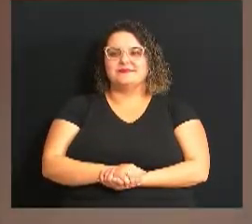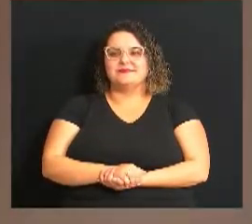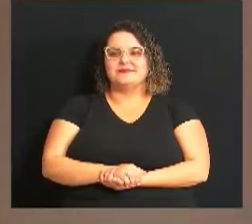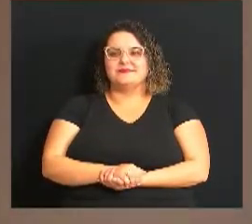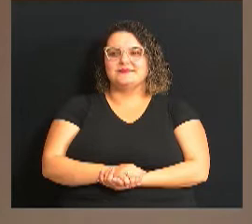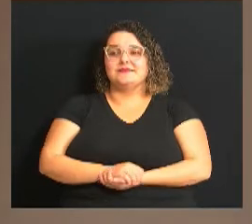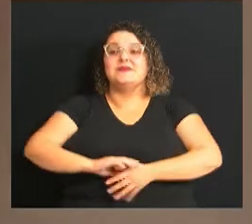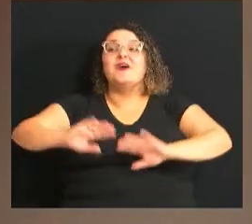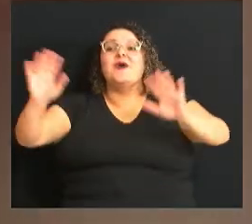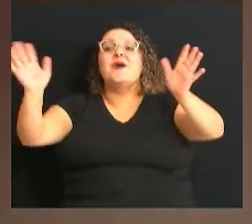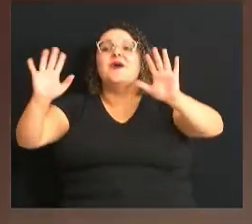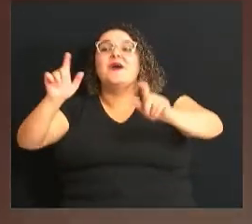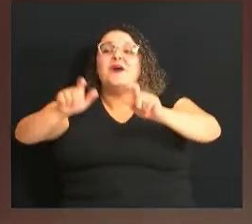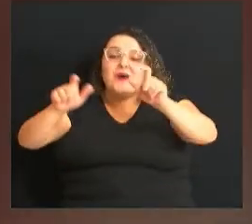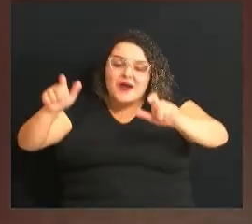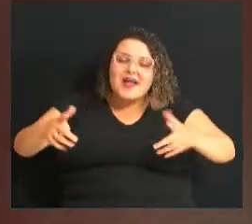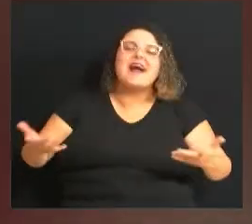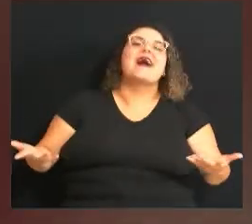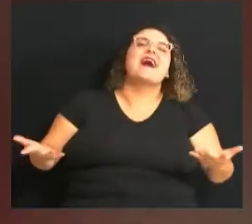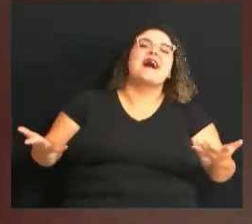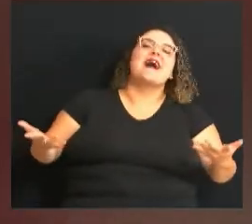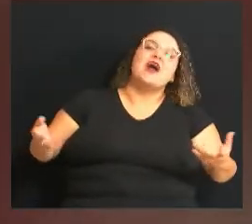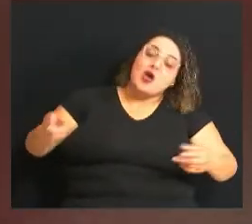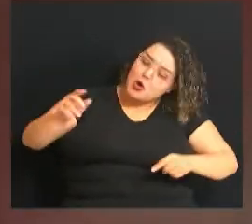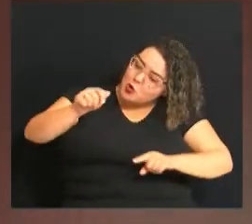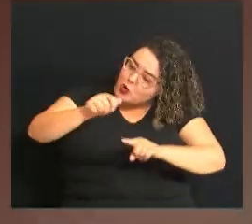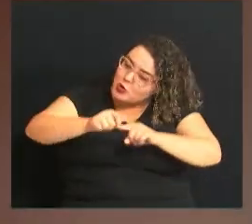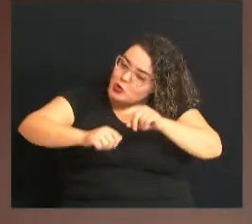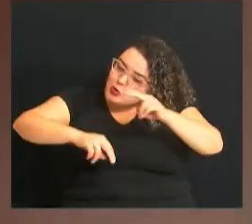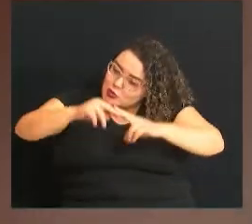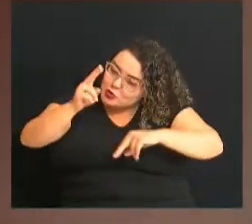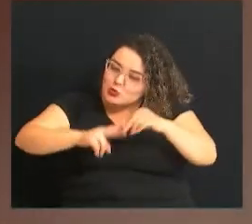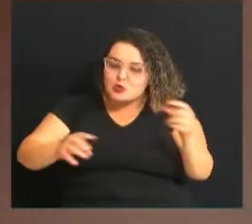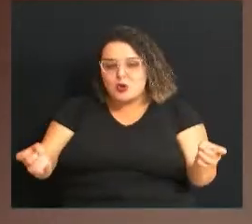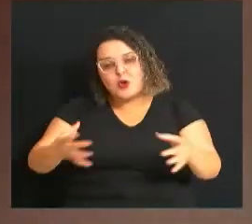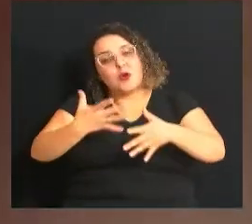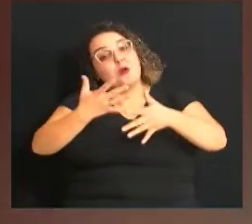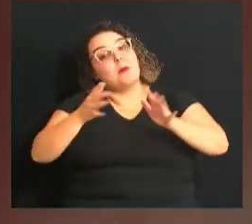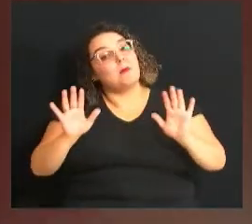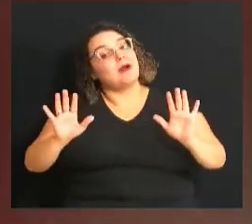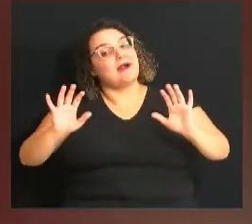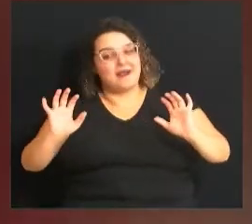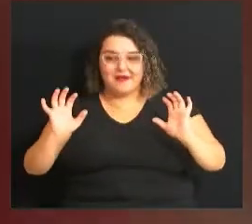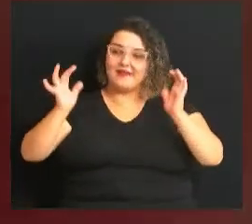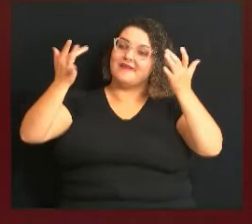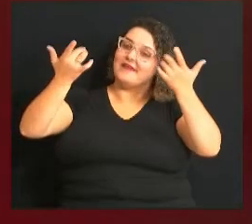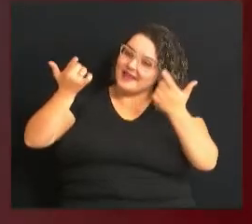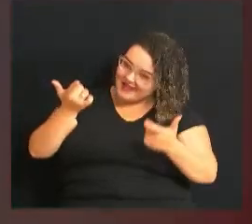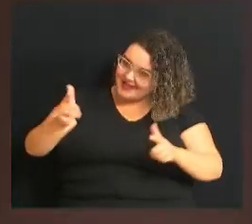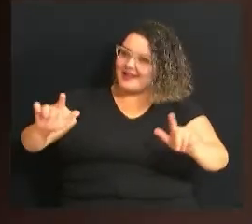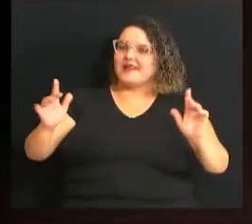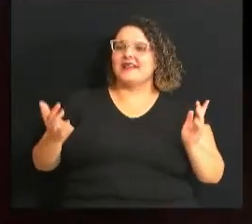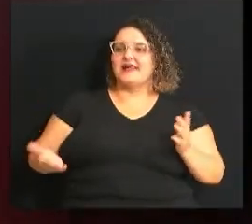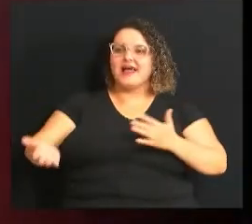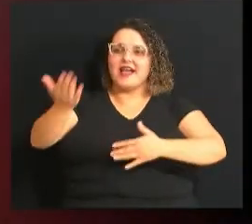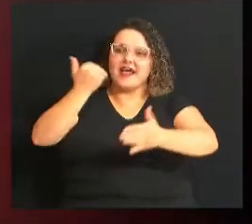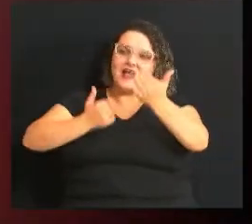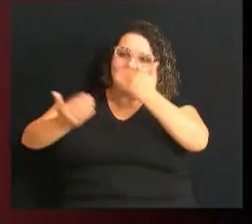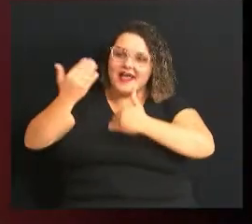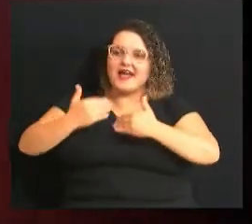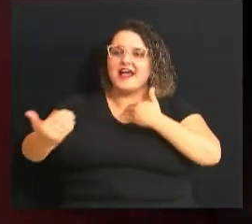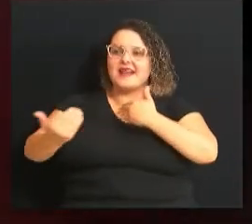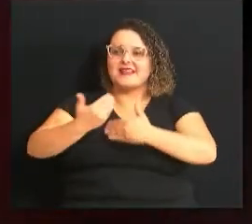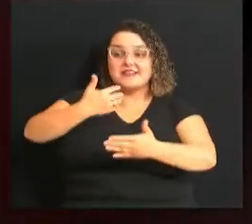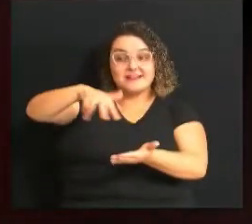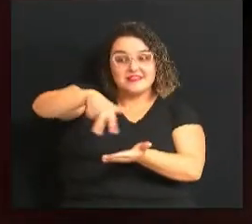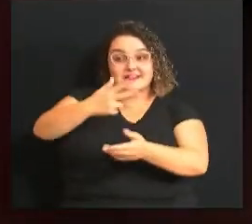Olá, pessoal! Junho acabou e a festa continua. Venha participar do Arraial